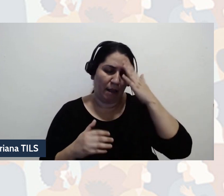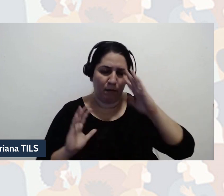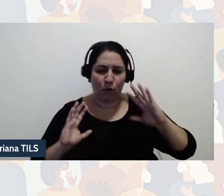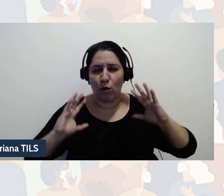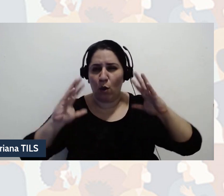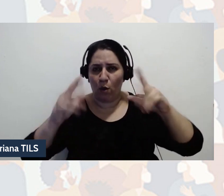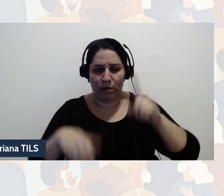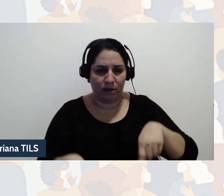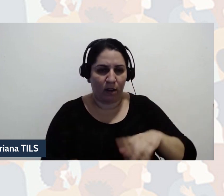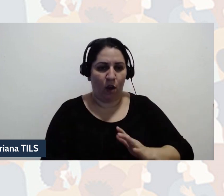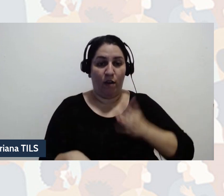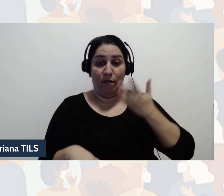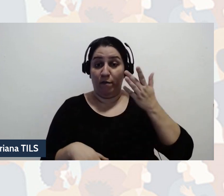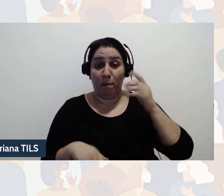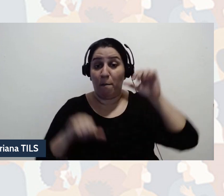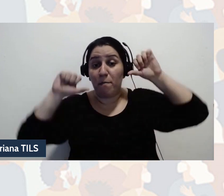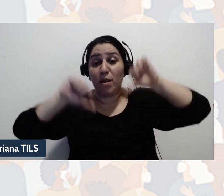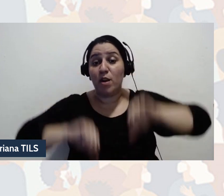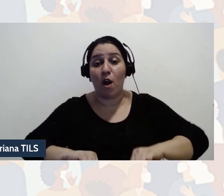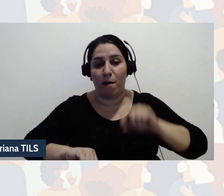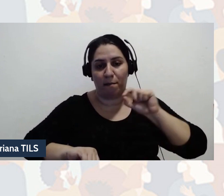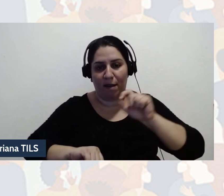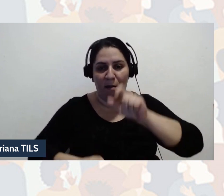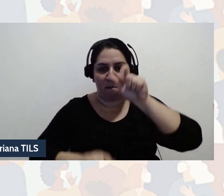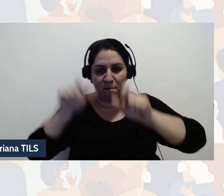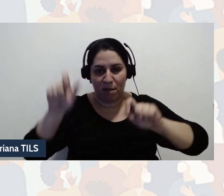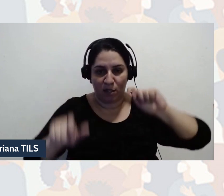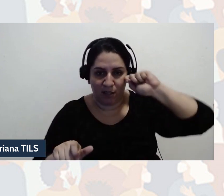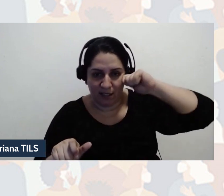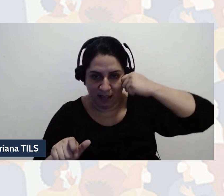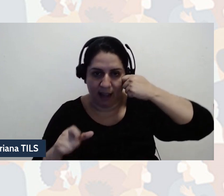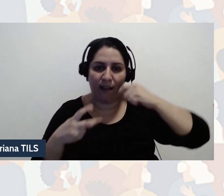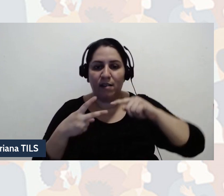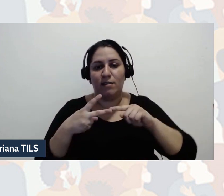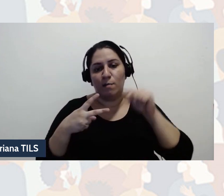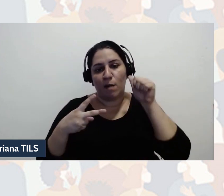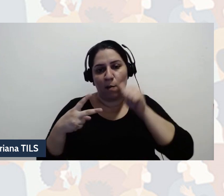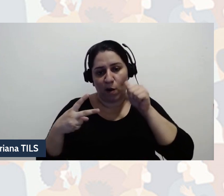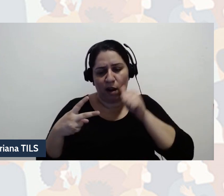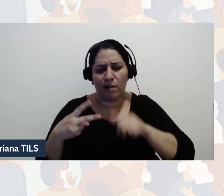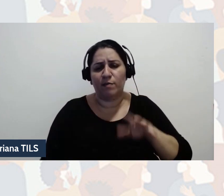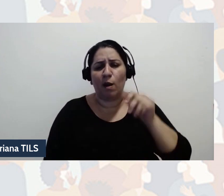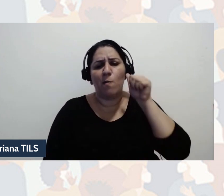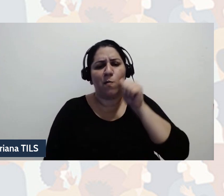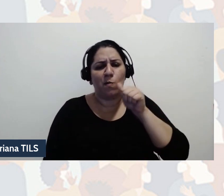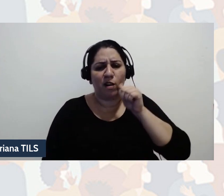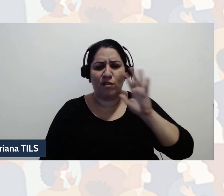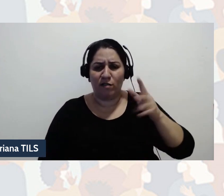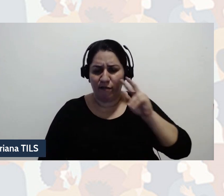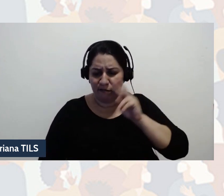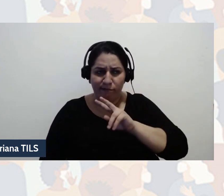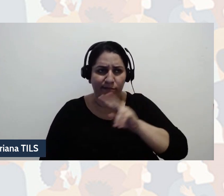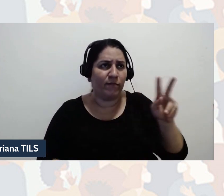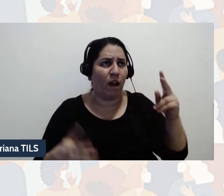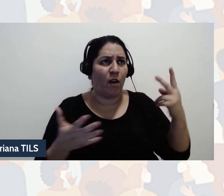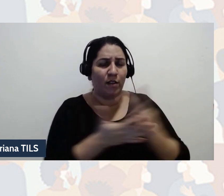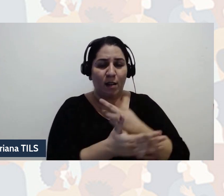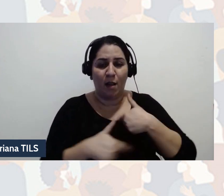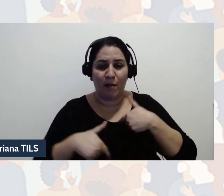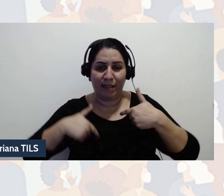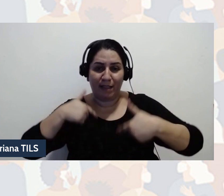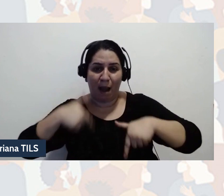pior para negros e mulheres. Tem vários dados mostrando isso. As mulheres viram seus empregos, muitas vezes informais e